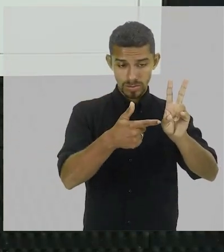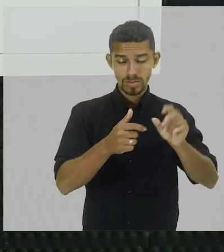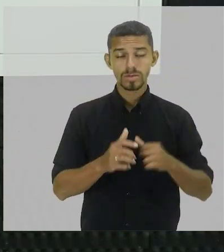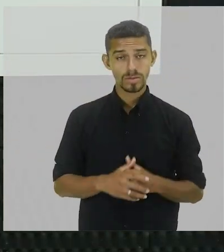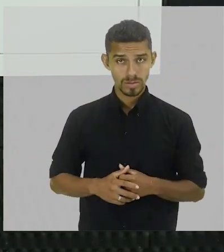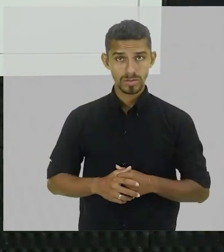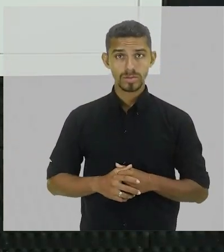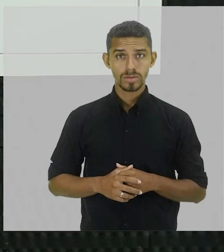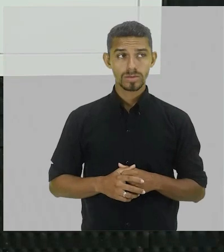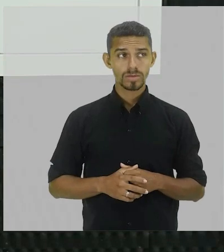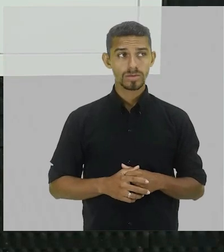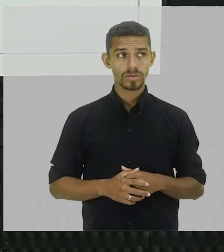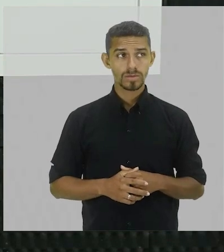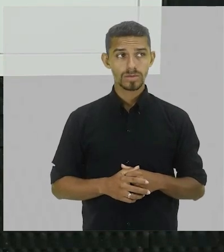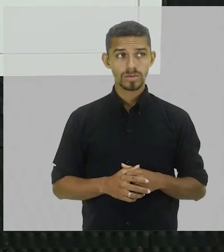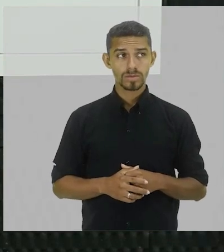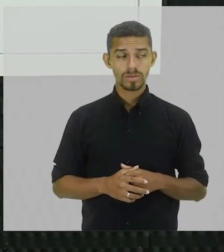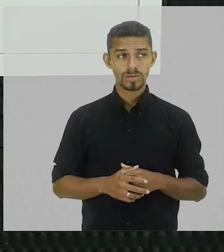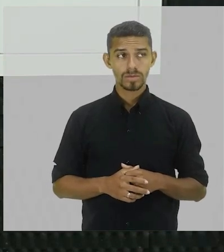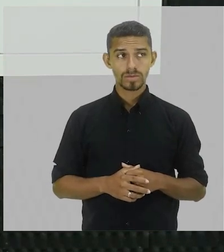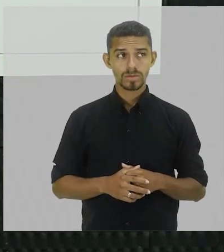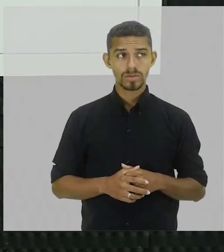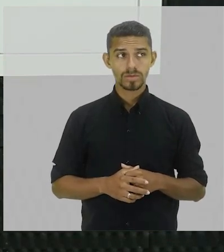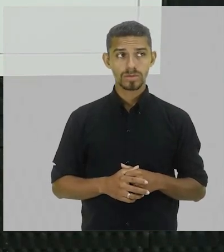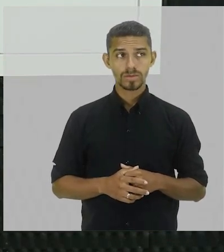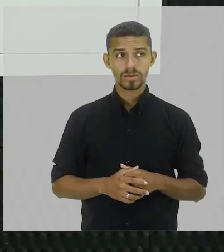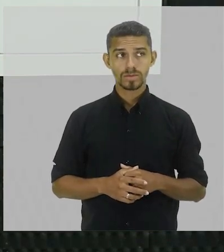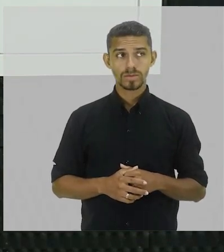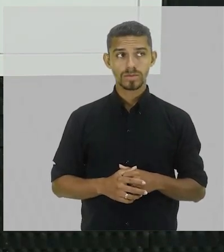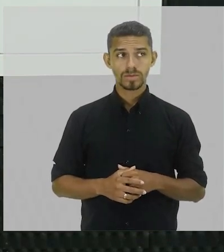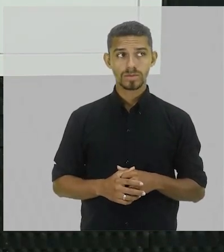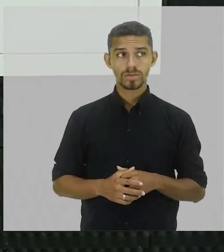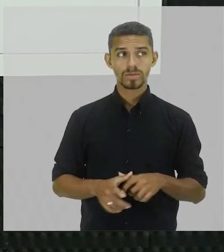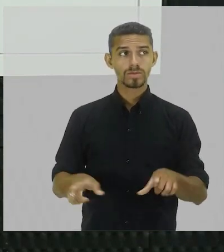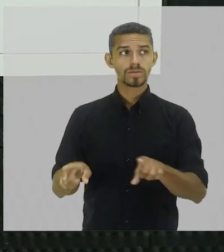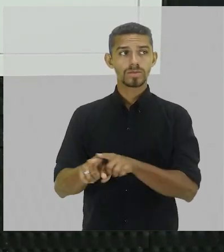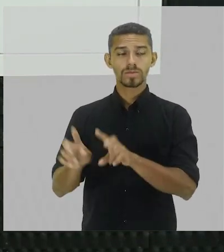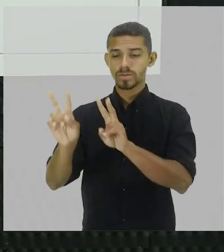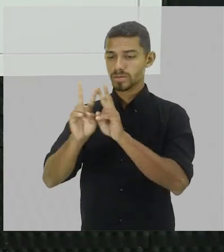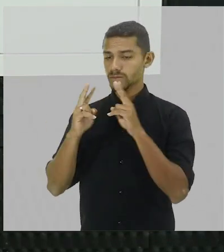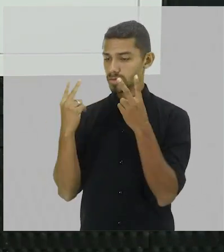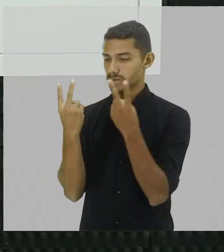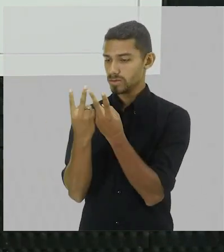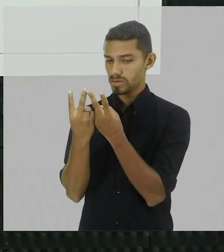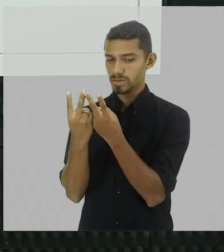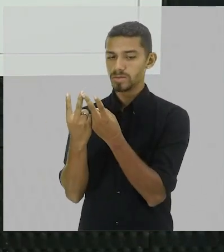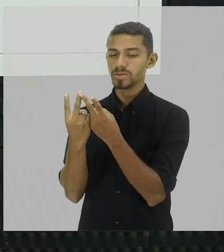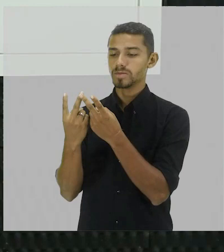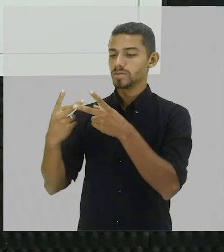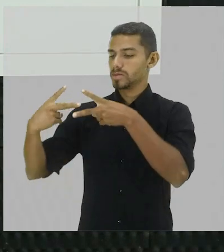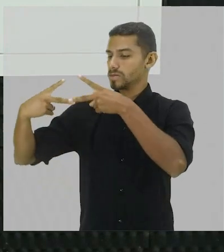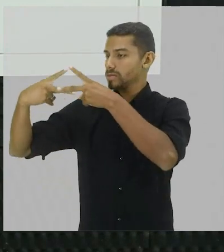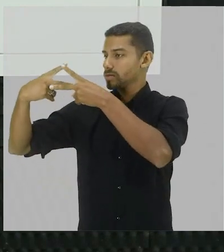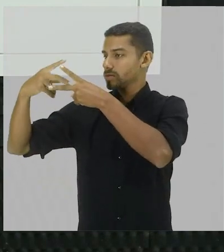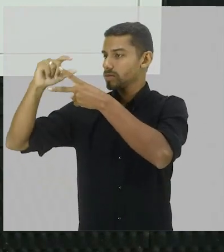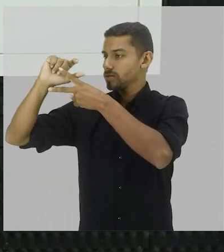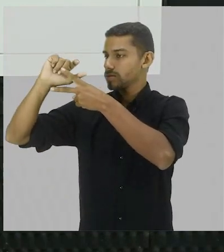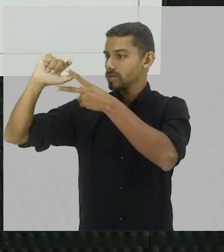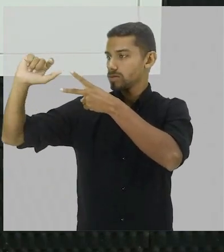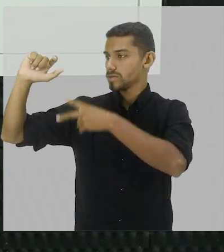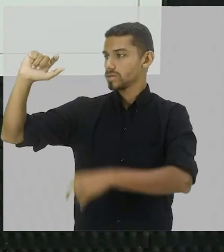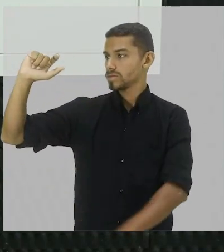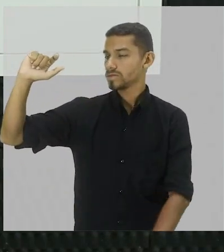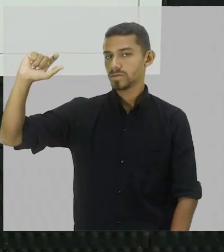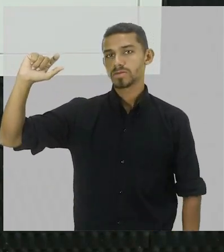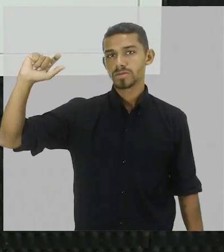o volume da pirâmide menor, que é essa que fica no topo. Tá? Então, algumas coisas a gente